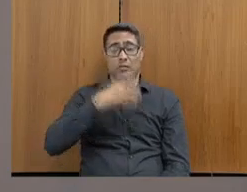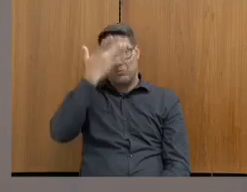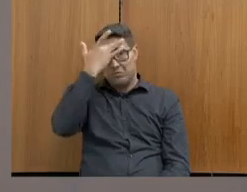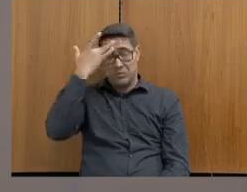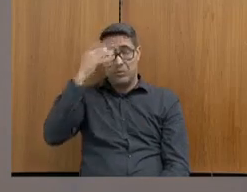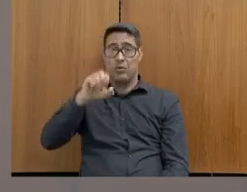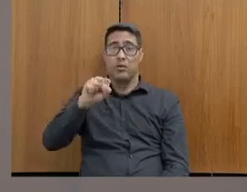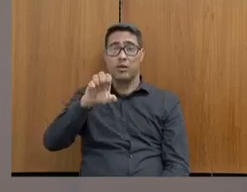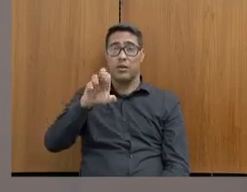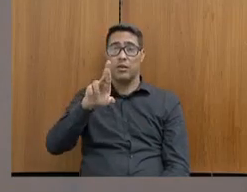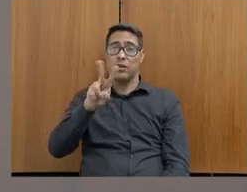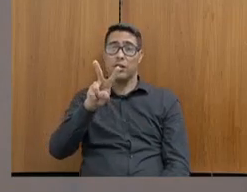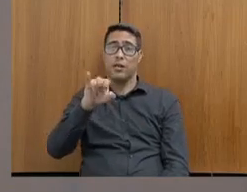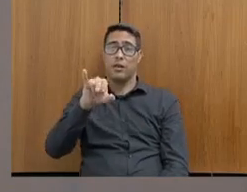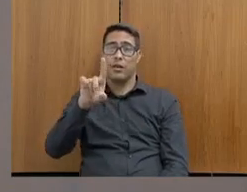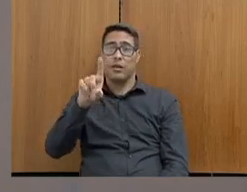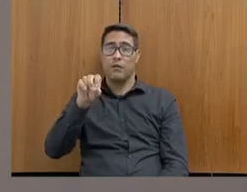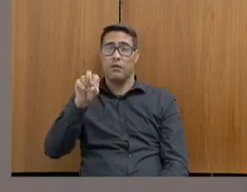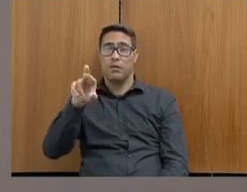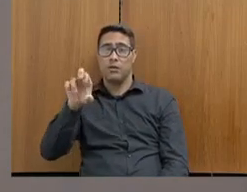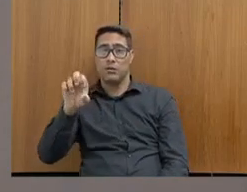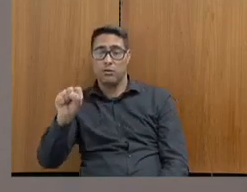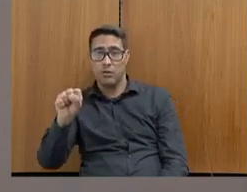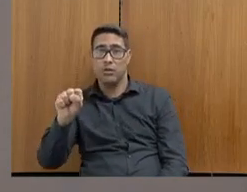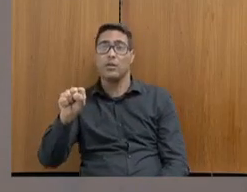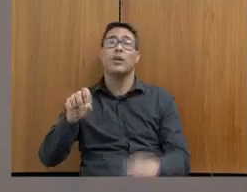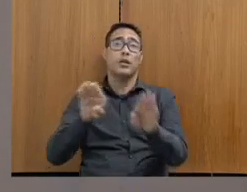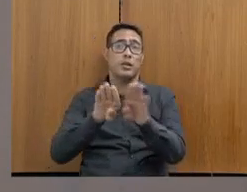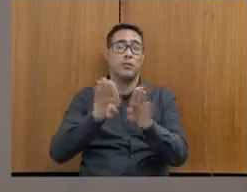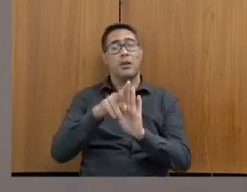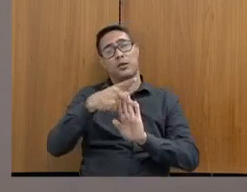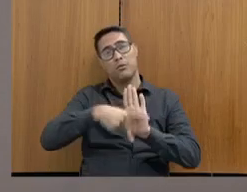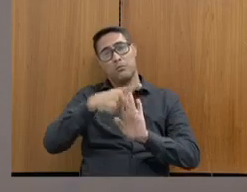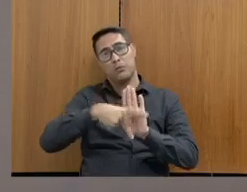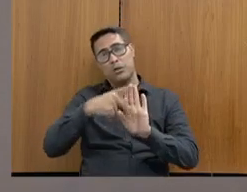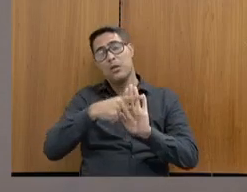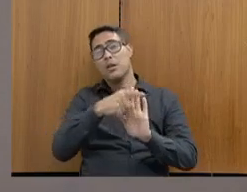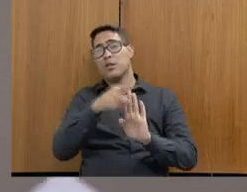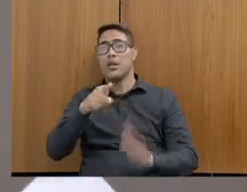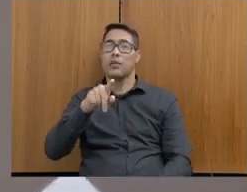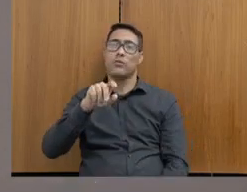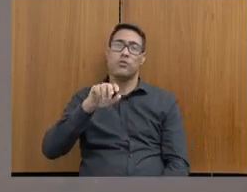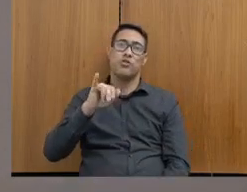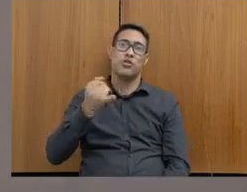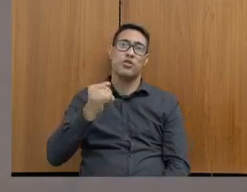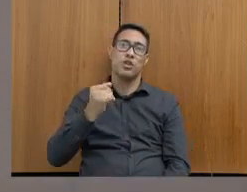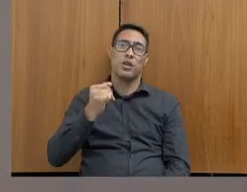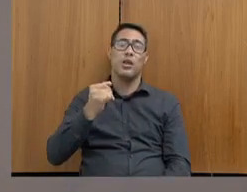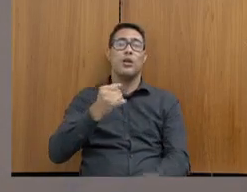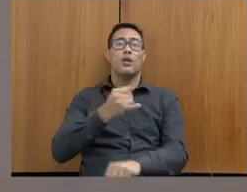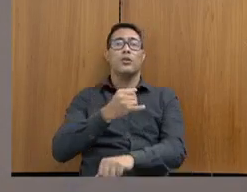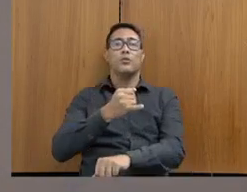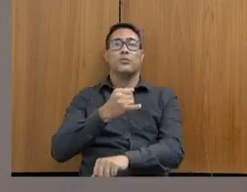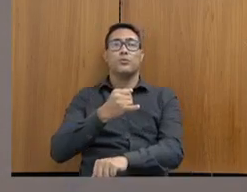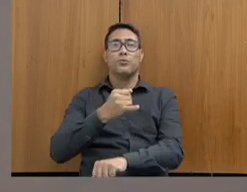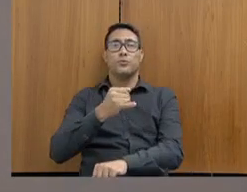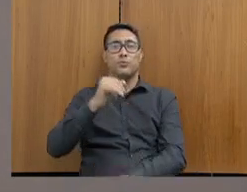relação a essa temática né da mesma maneira que o projeto Janeiro branco é que foi inclusive